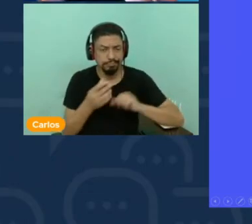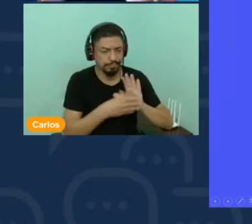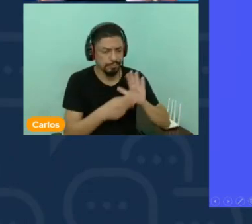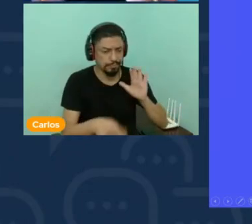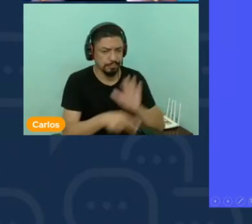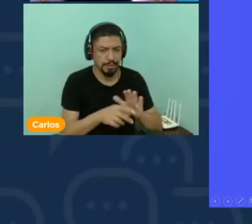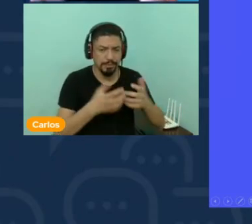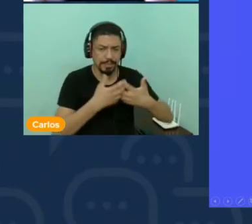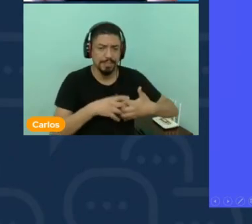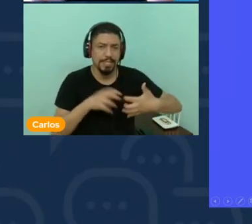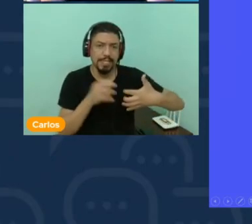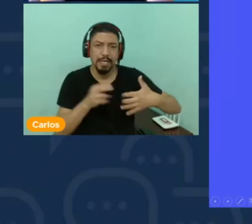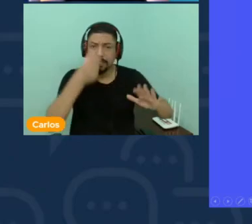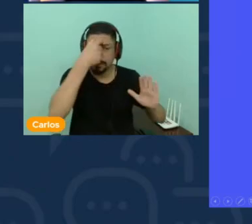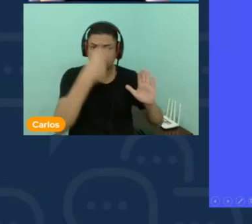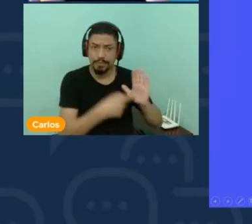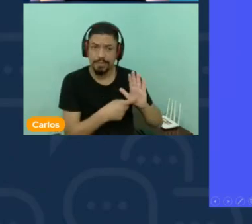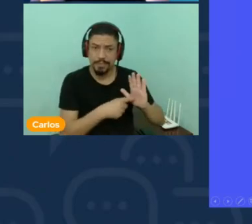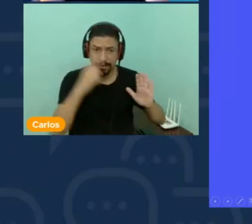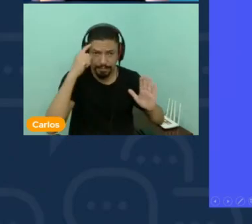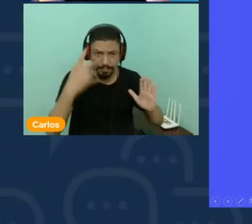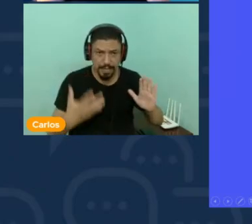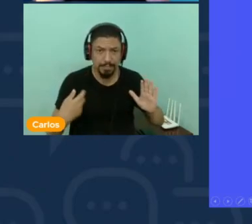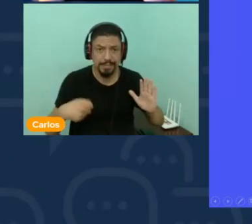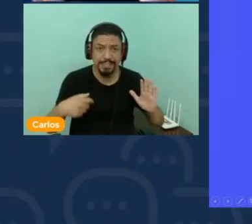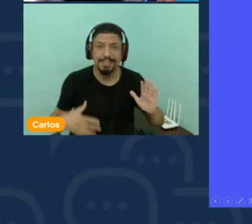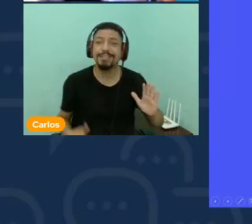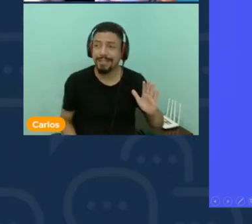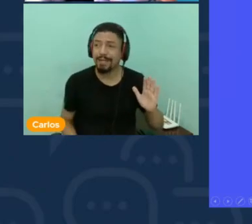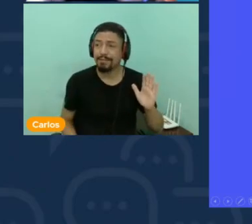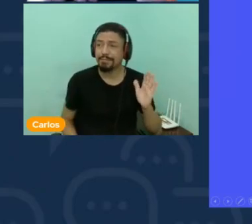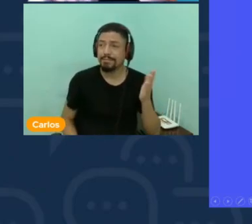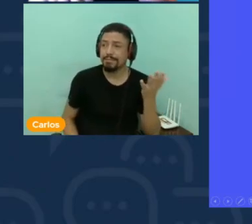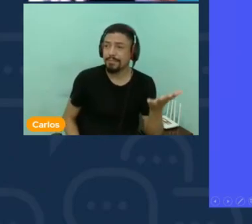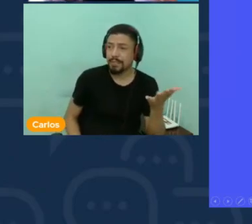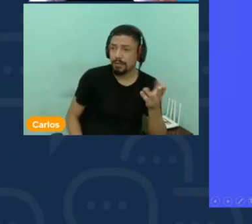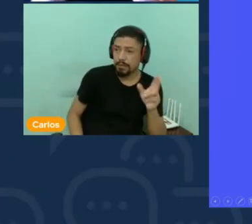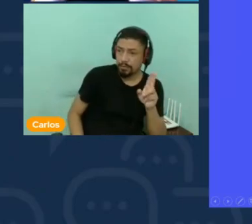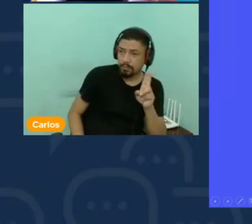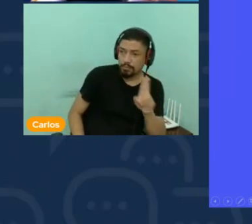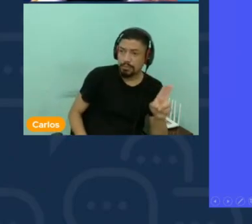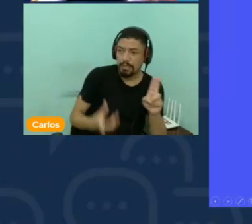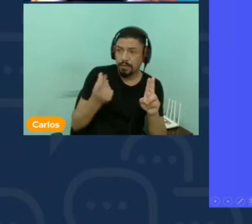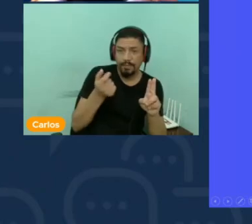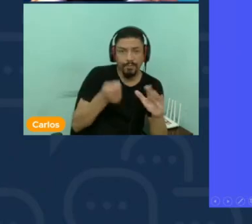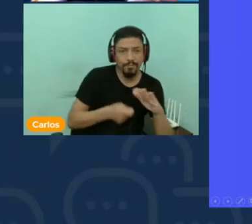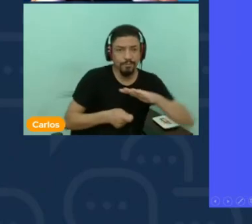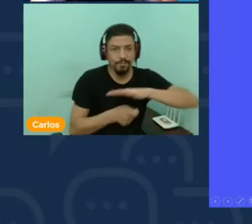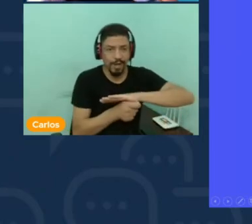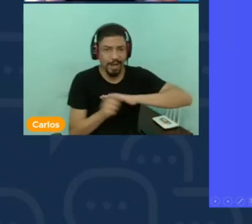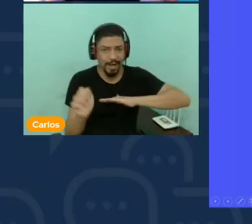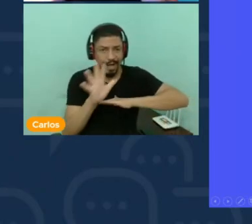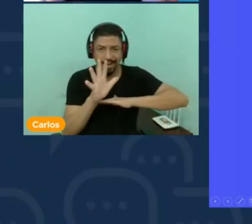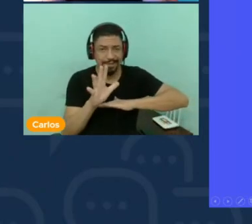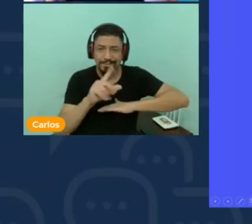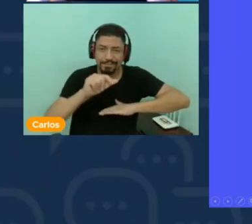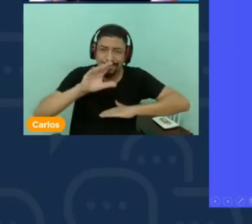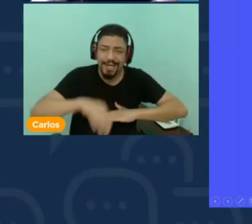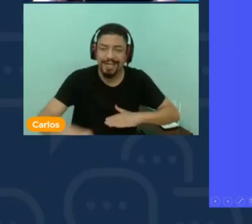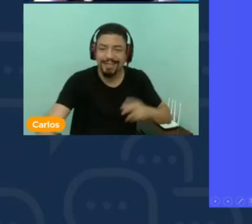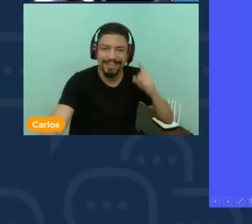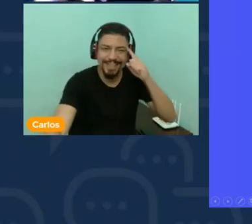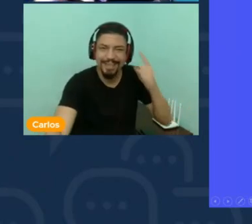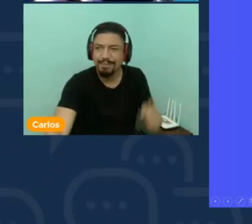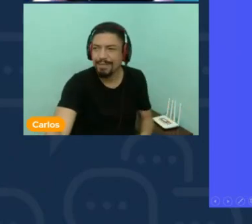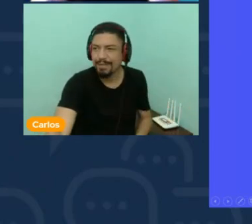inteligência artificial Felipe necessitam, perguntou, cadê? mas isso com um baixo O custo. certificado é depois da aula ou Lembra que a gente depois falou, né, que